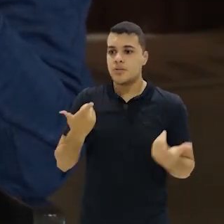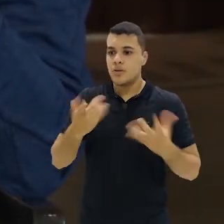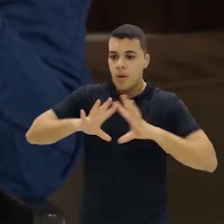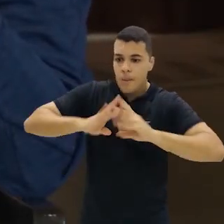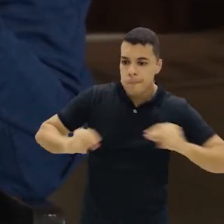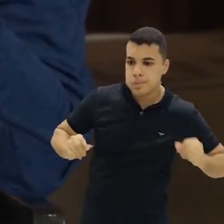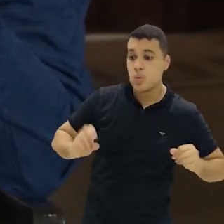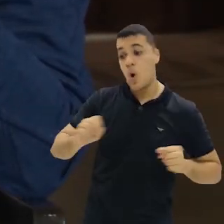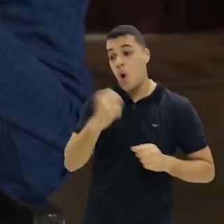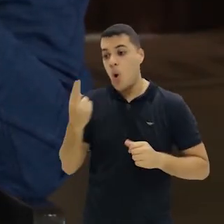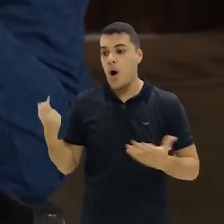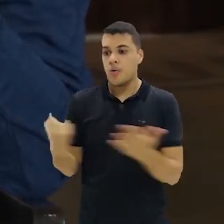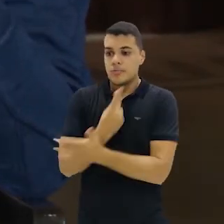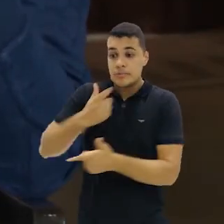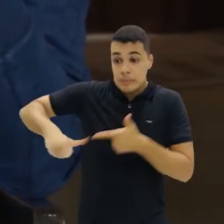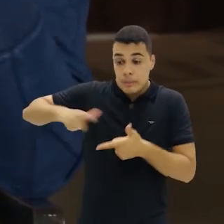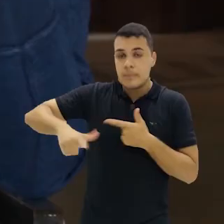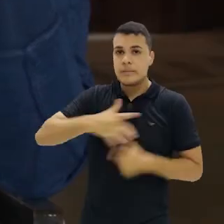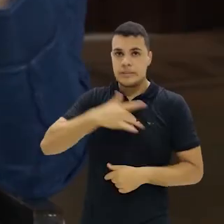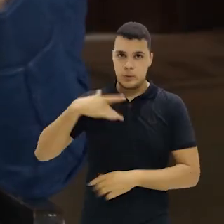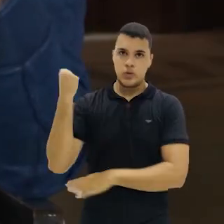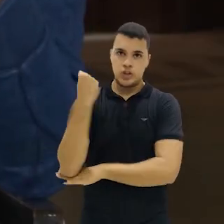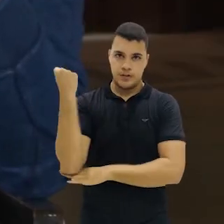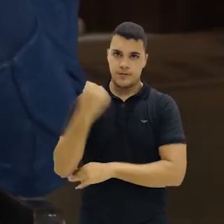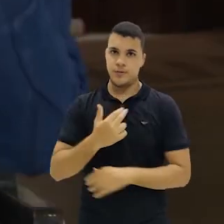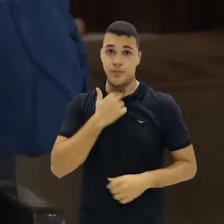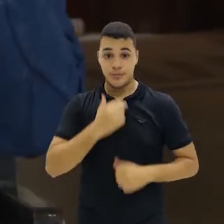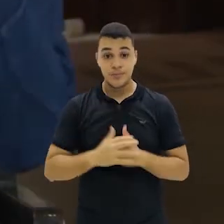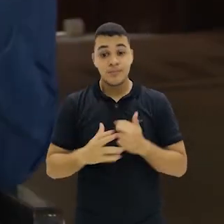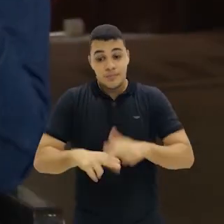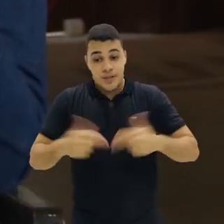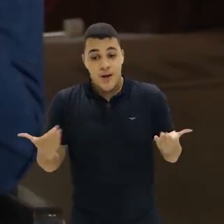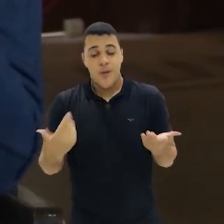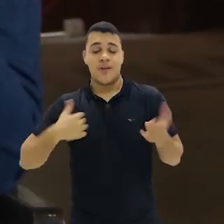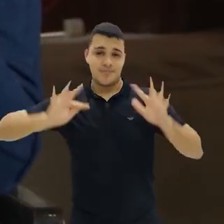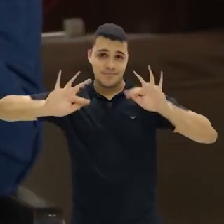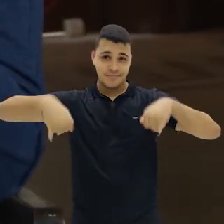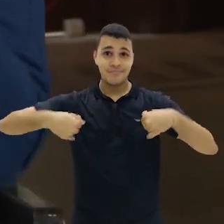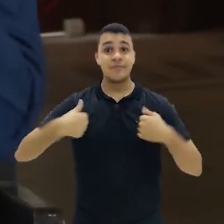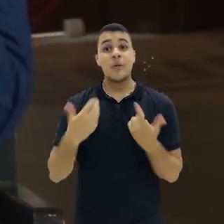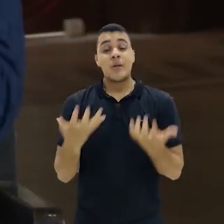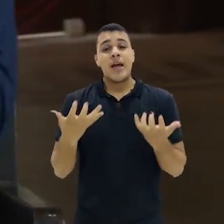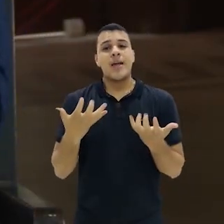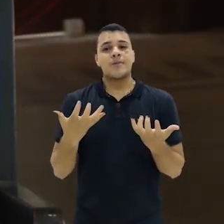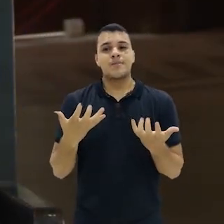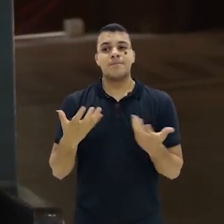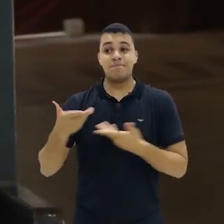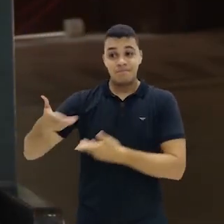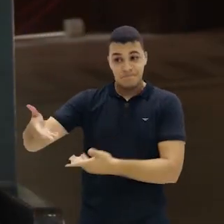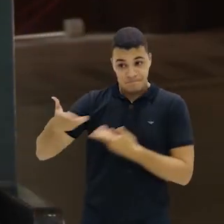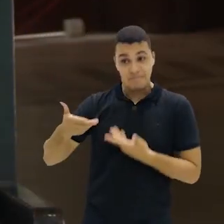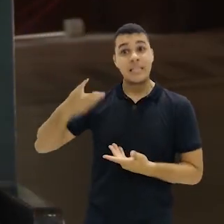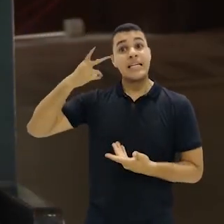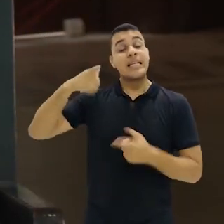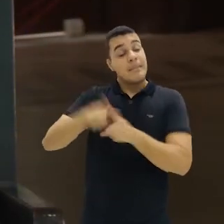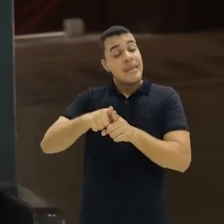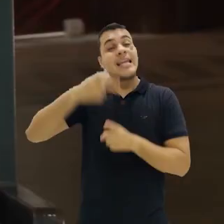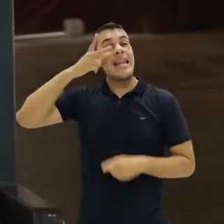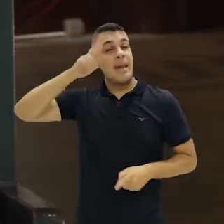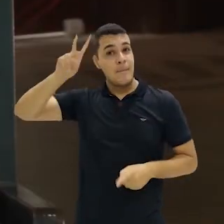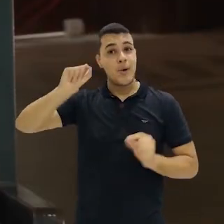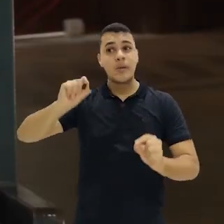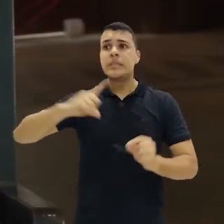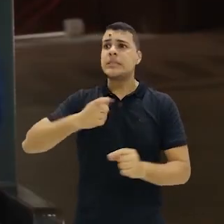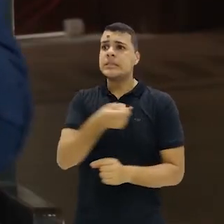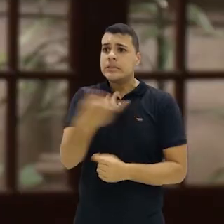apresentação, eu queria lembrar de novo que tanto os estudos de coortes quanto os ensaios clínicos controlados